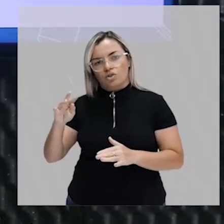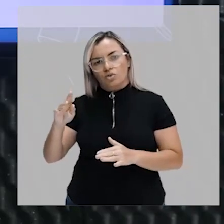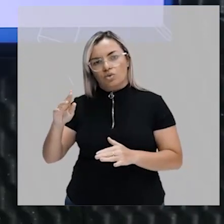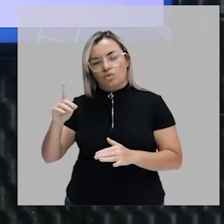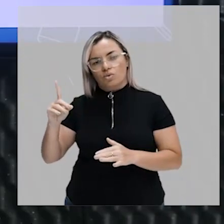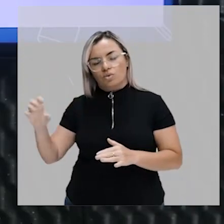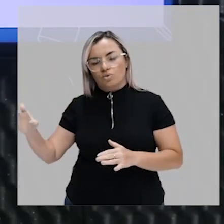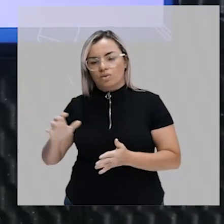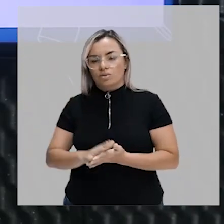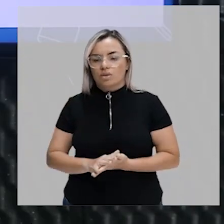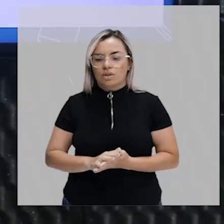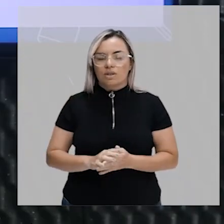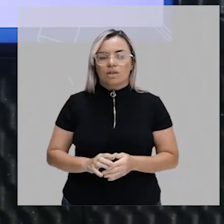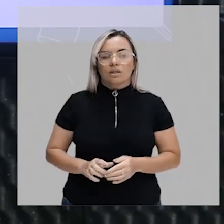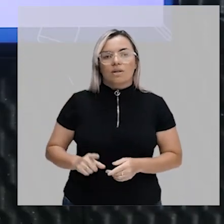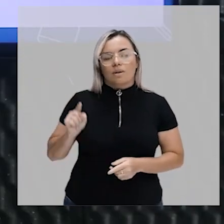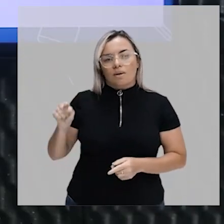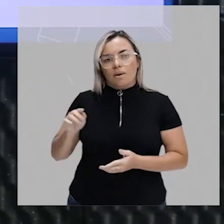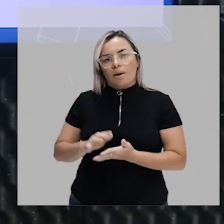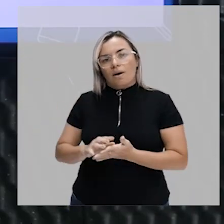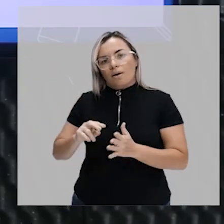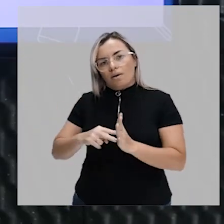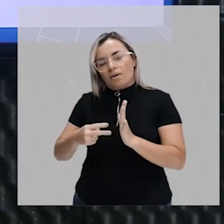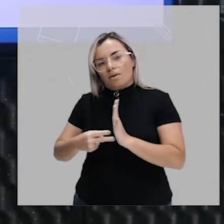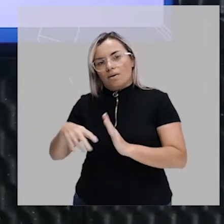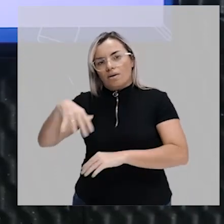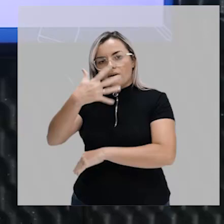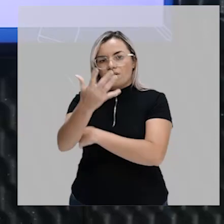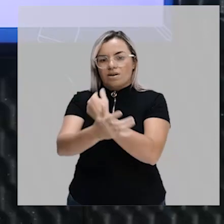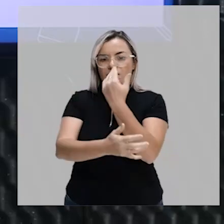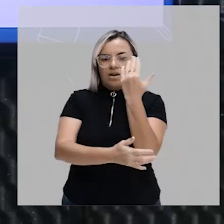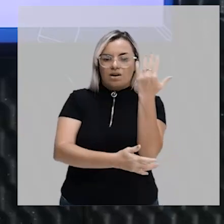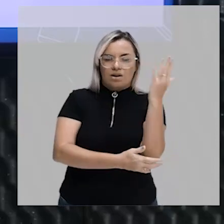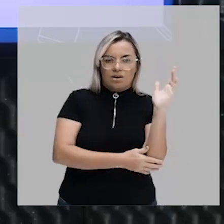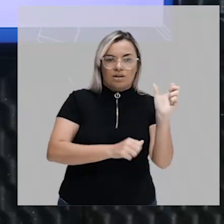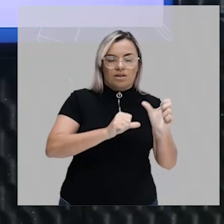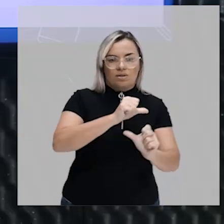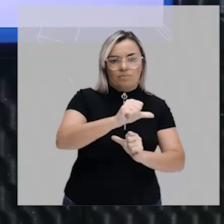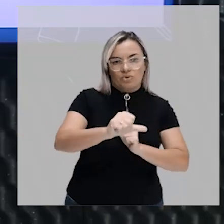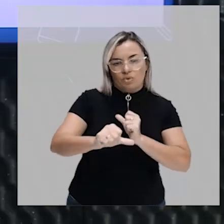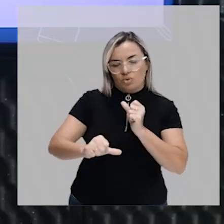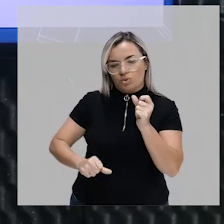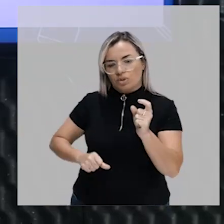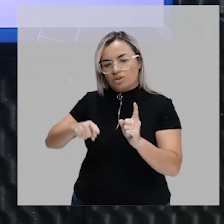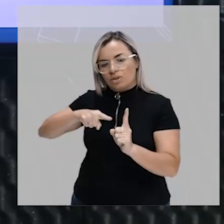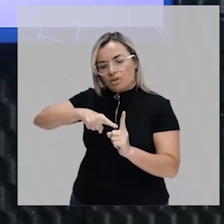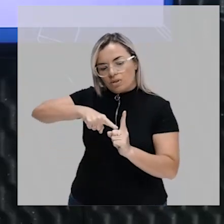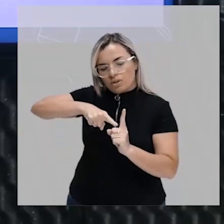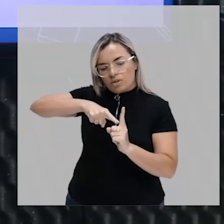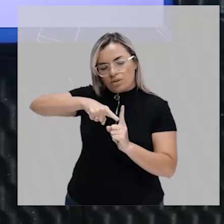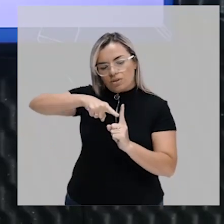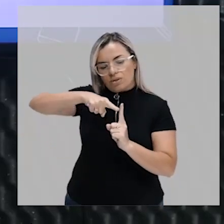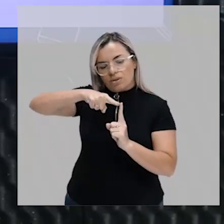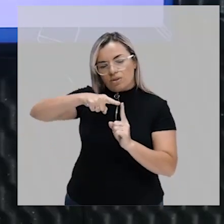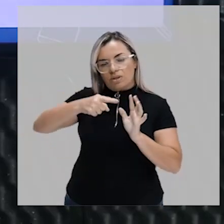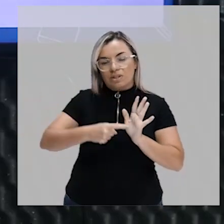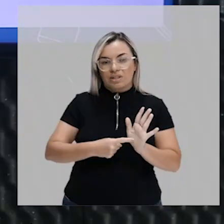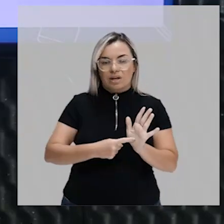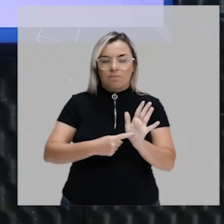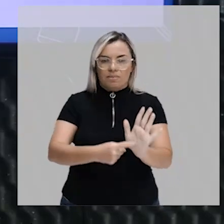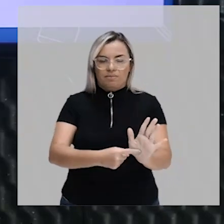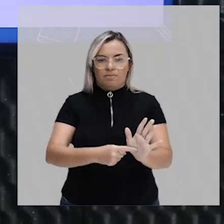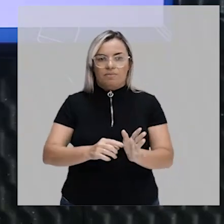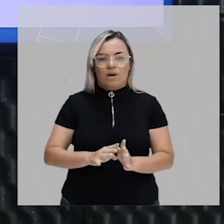aquelas florestas que vão ter variação de temperatura no decorrer do ano. São aquelas regiões que vão apresentar as 4 estações do